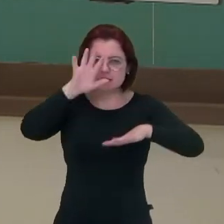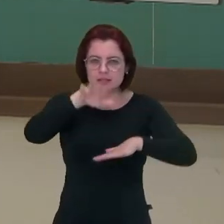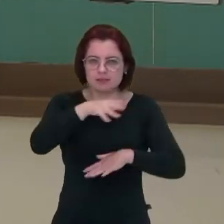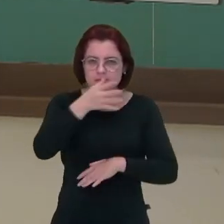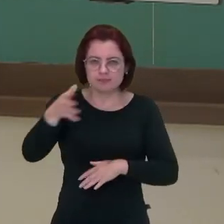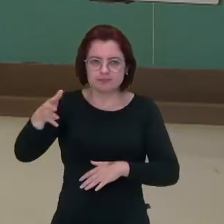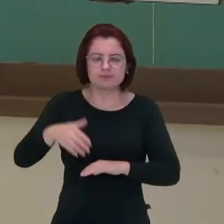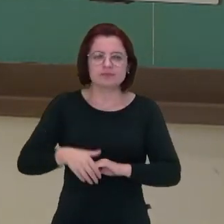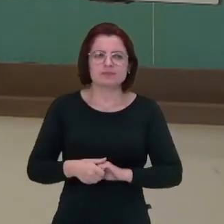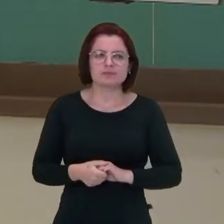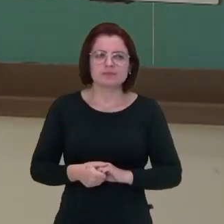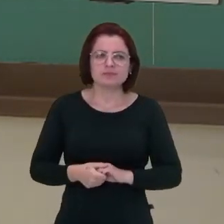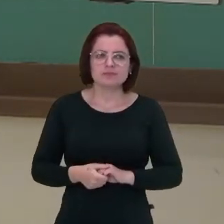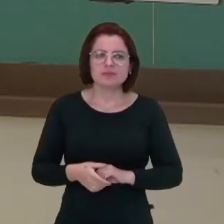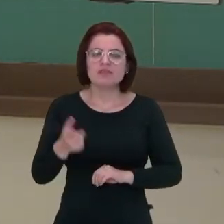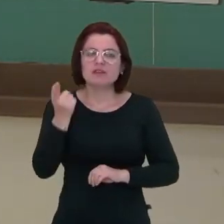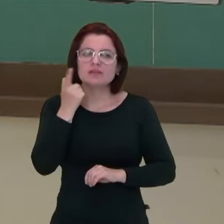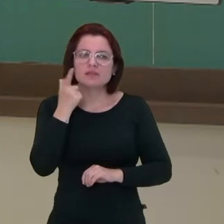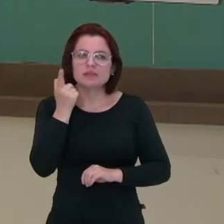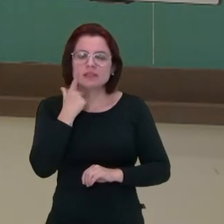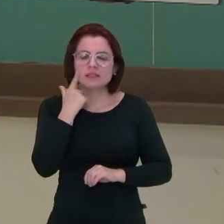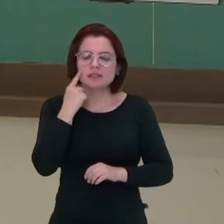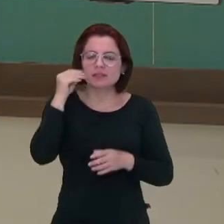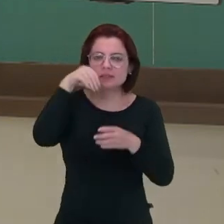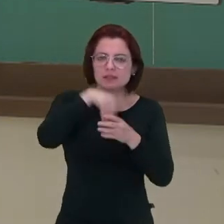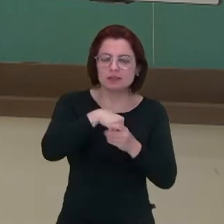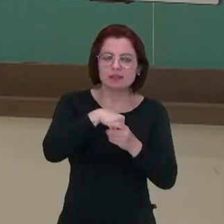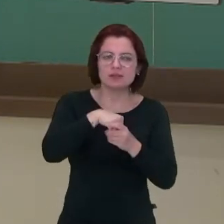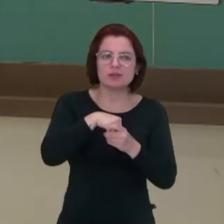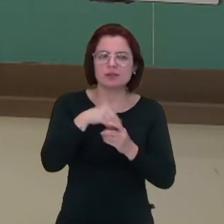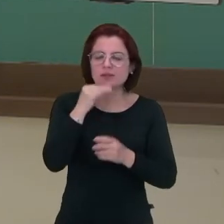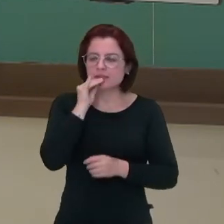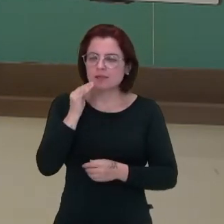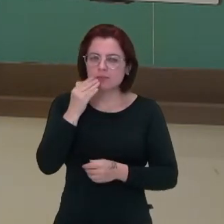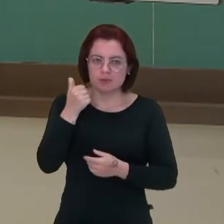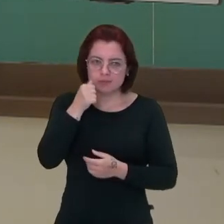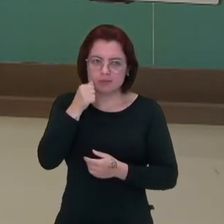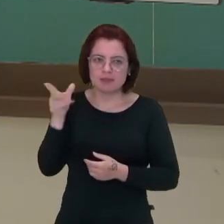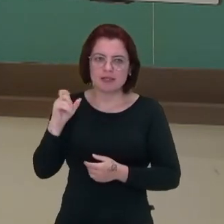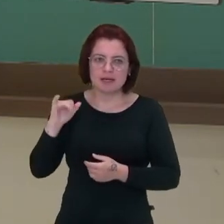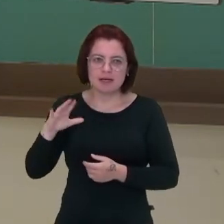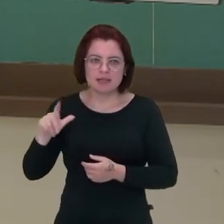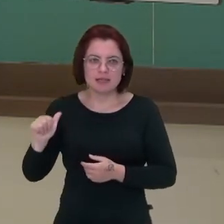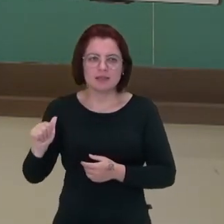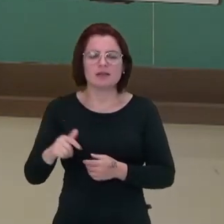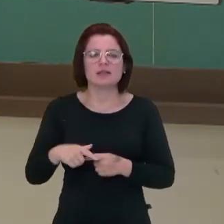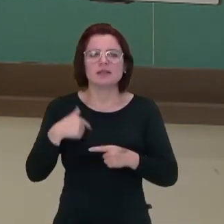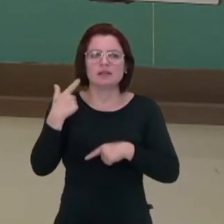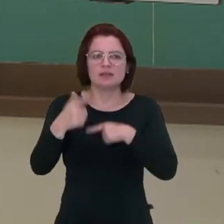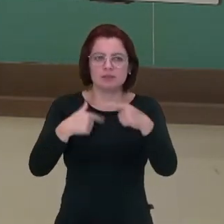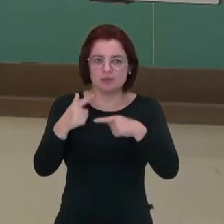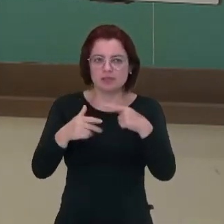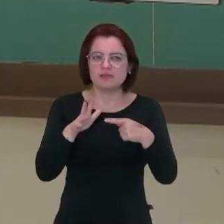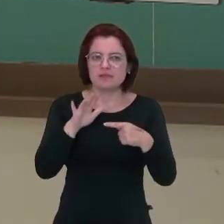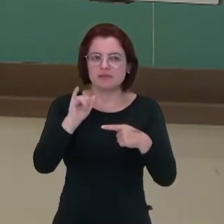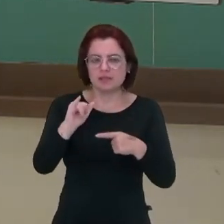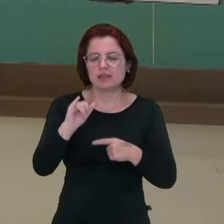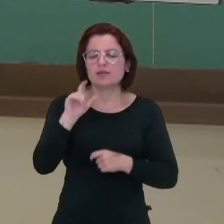esse raciocínio e vão ver dentro do exemplo da Carla e que depois vocês vão